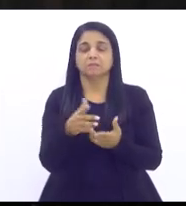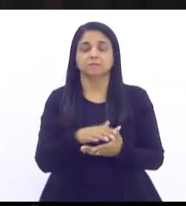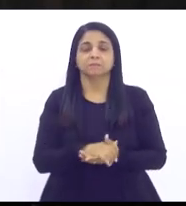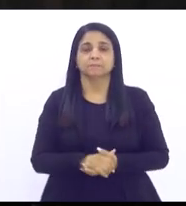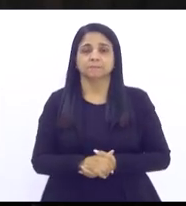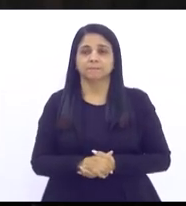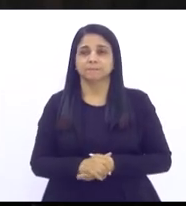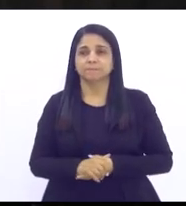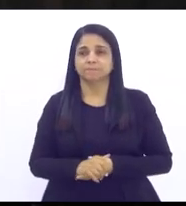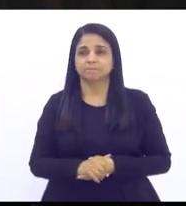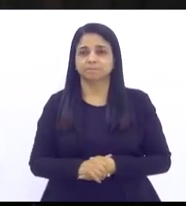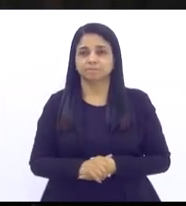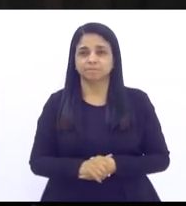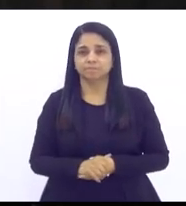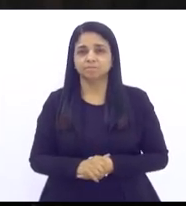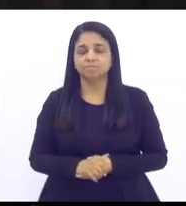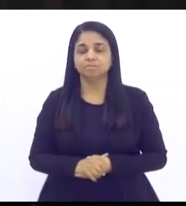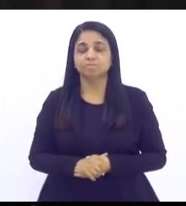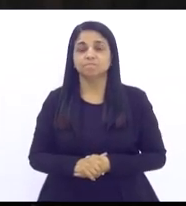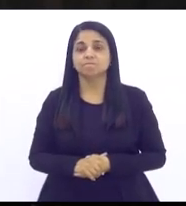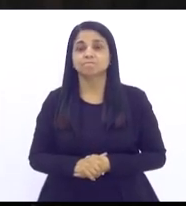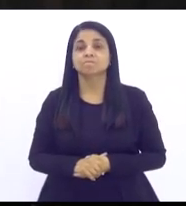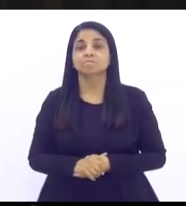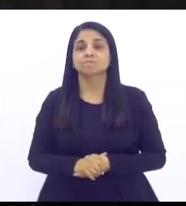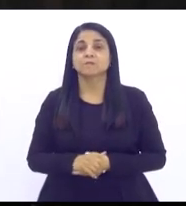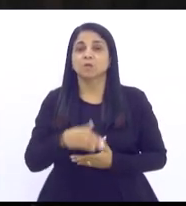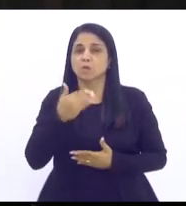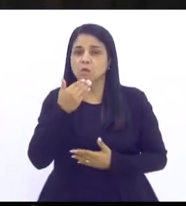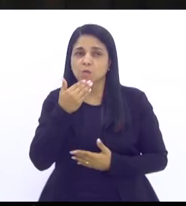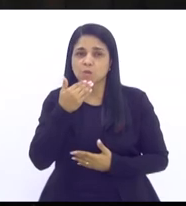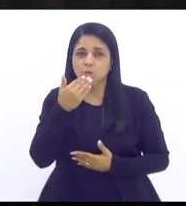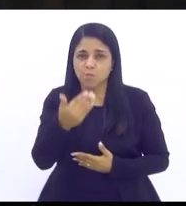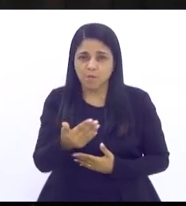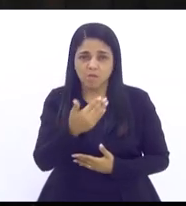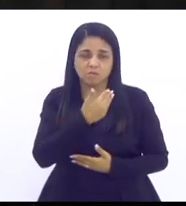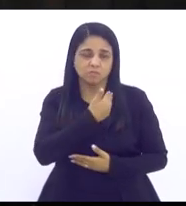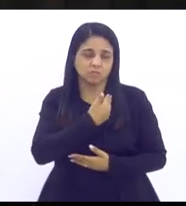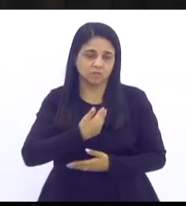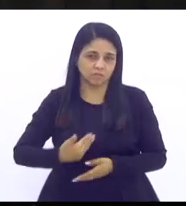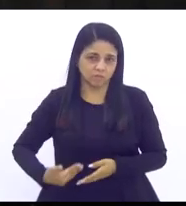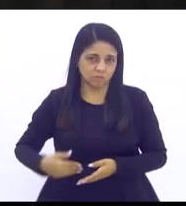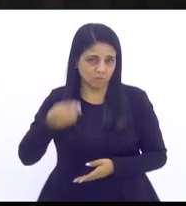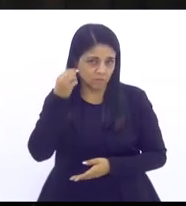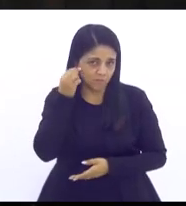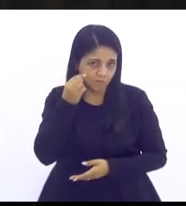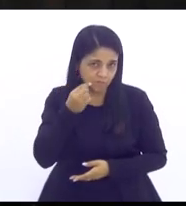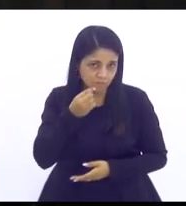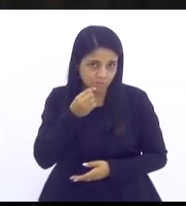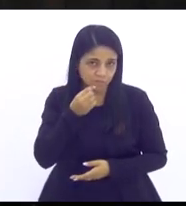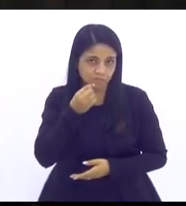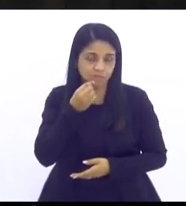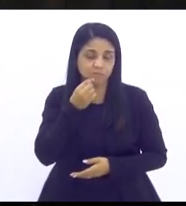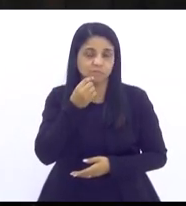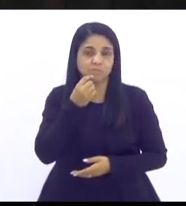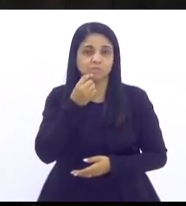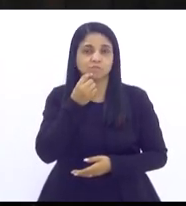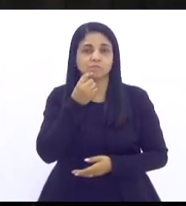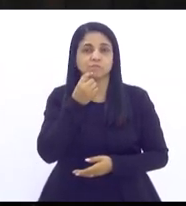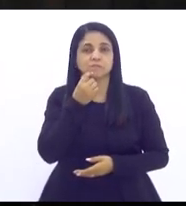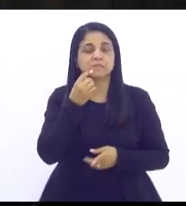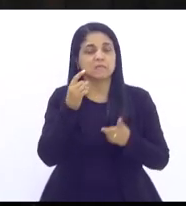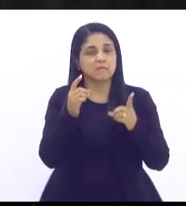descobertos. Nesse sentido, eu faço um apelo ao governador Cláudio Castro, que atenda os